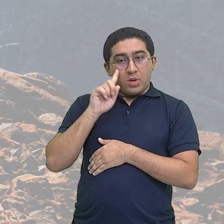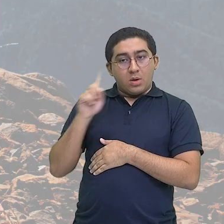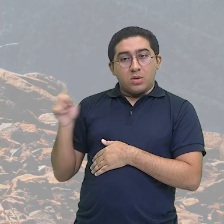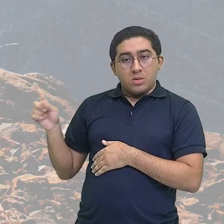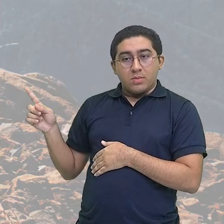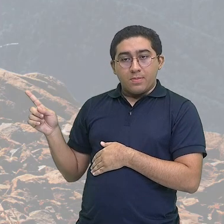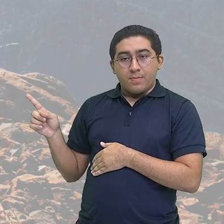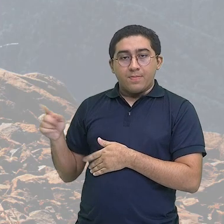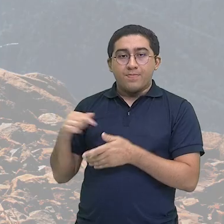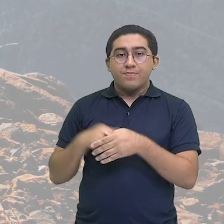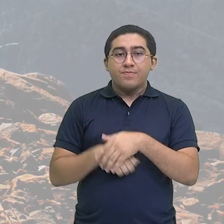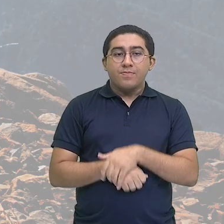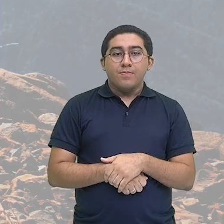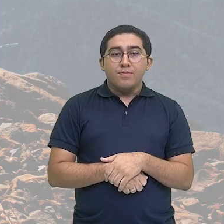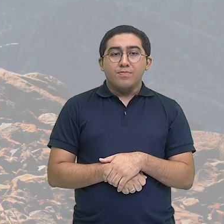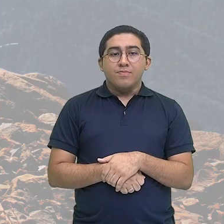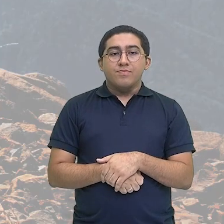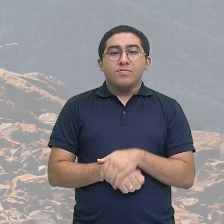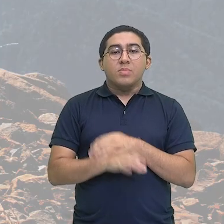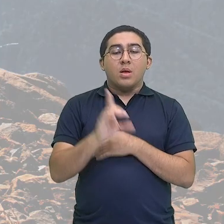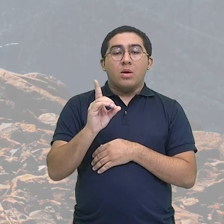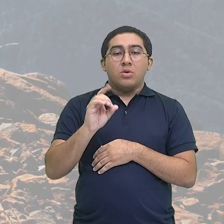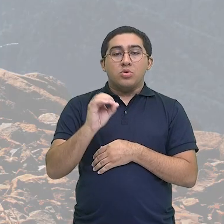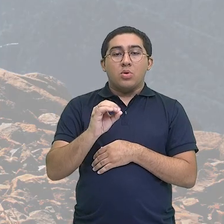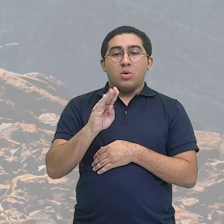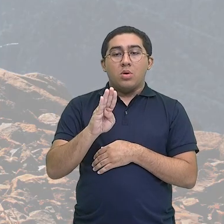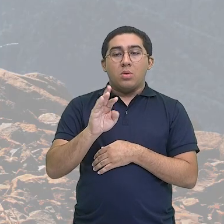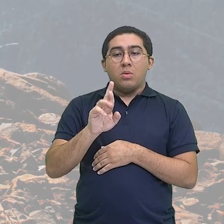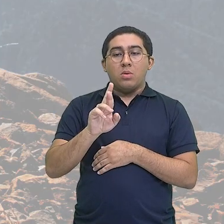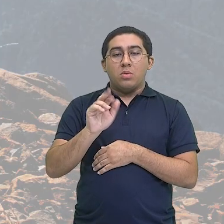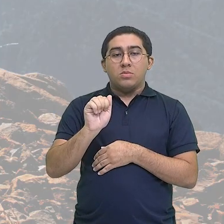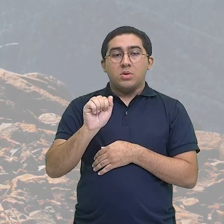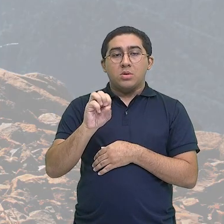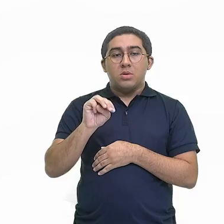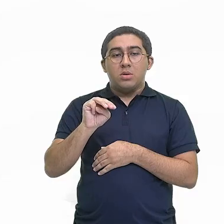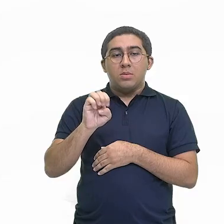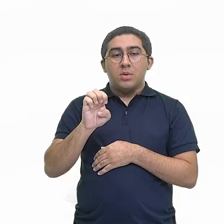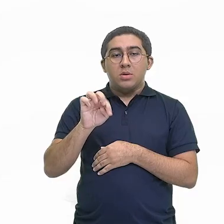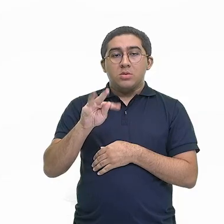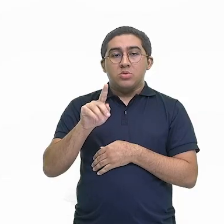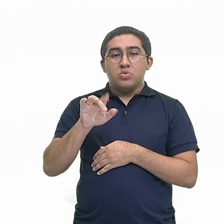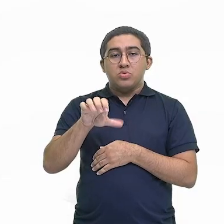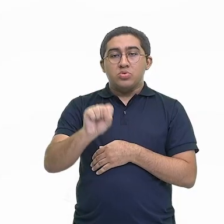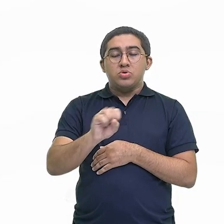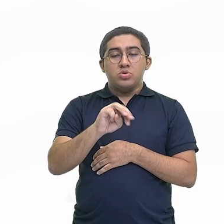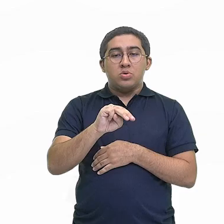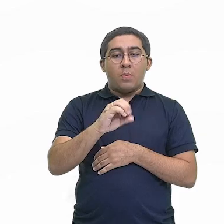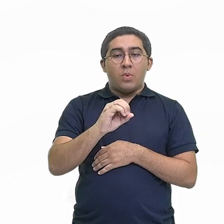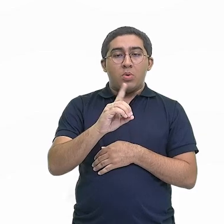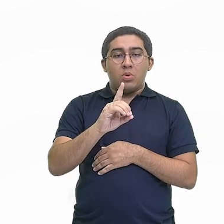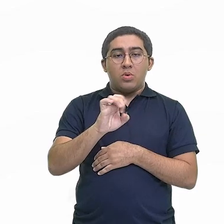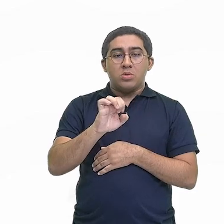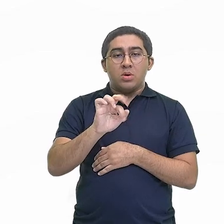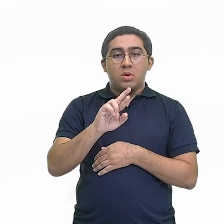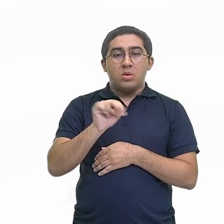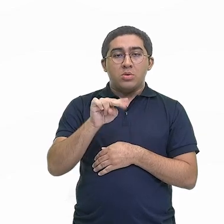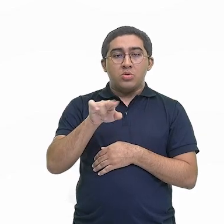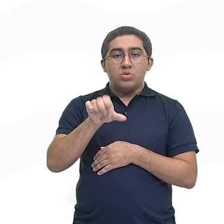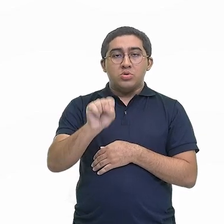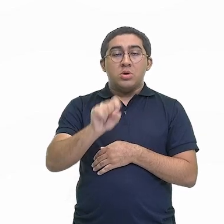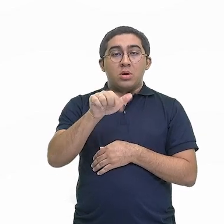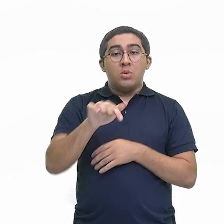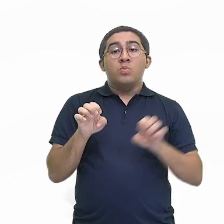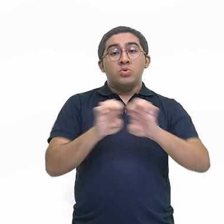nesse momento, são os dobramentos modernos, que são as montanhas, pessoal. O que é um dobramento moderno, né? É uma